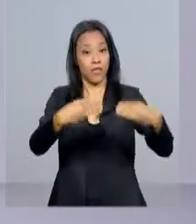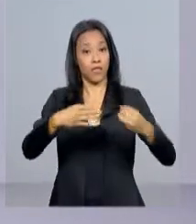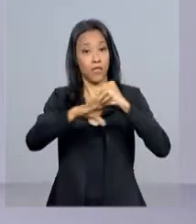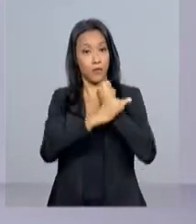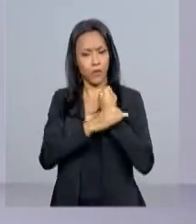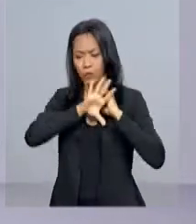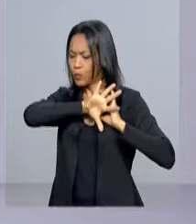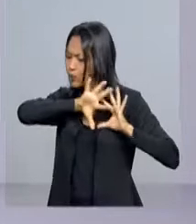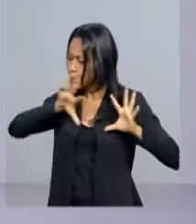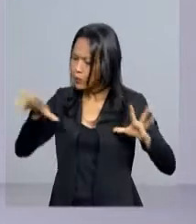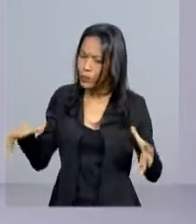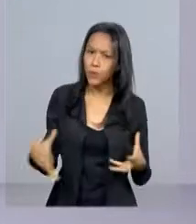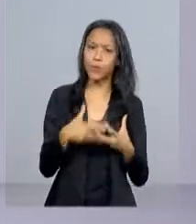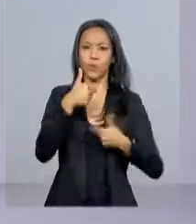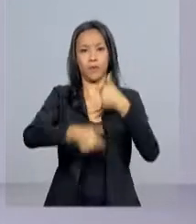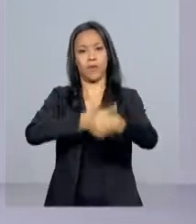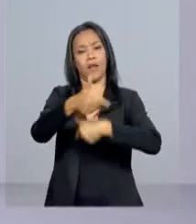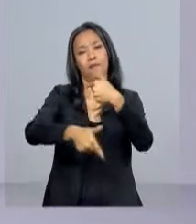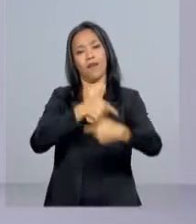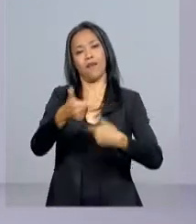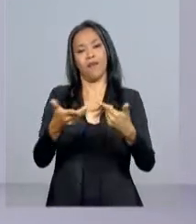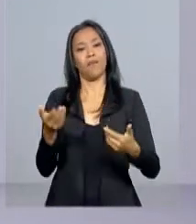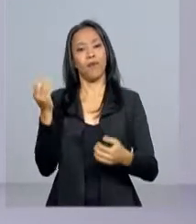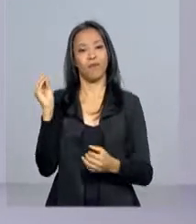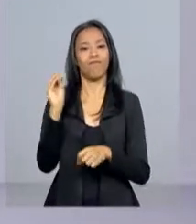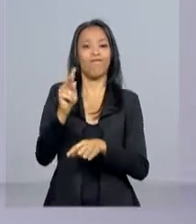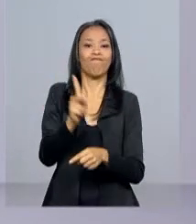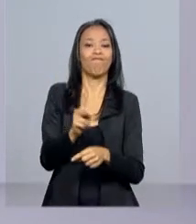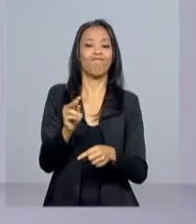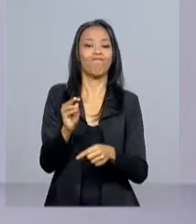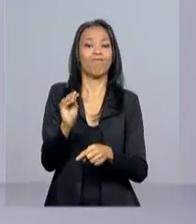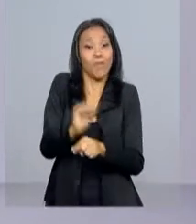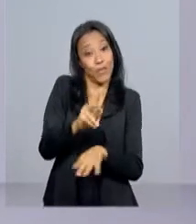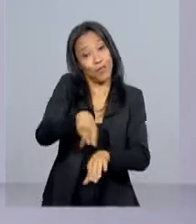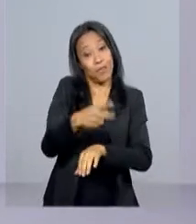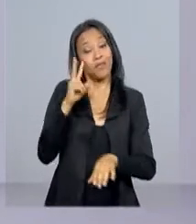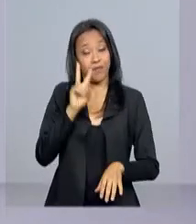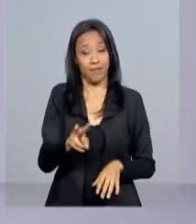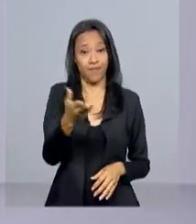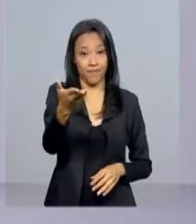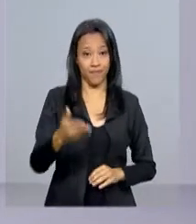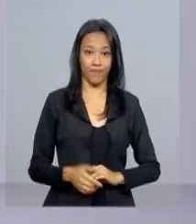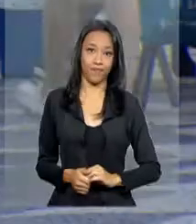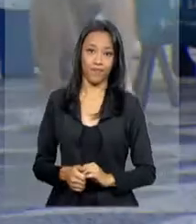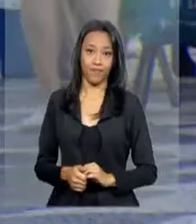permitir uma atuação integrada das forças pelo país. Vamos conferir na reportagem.